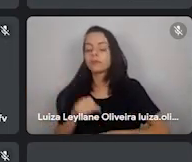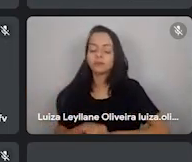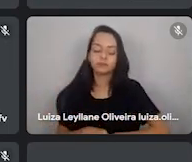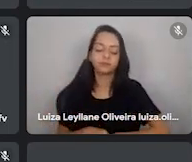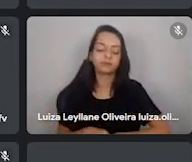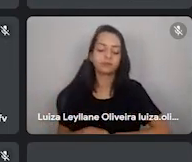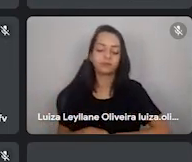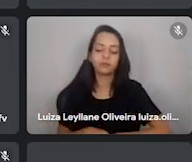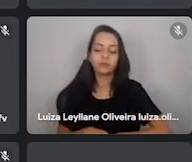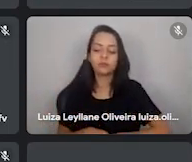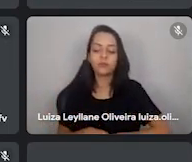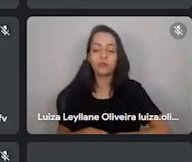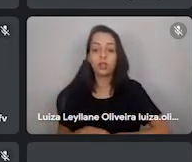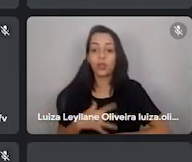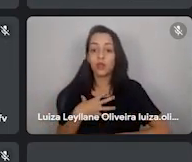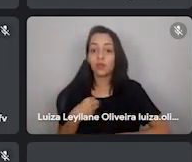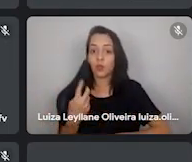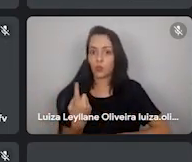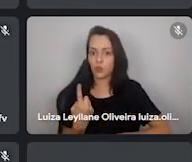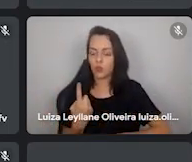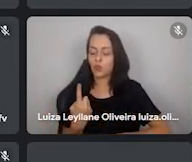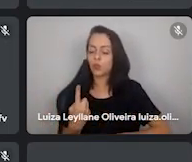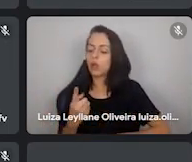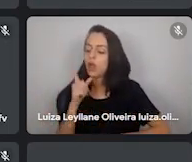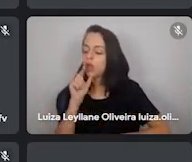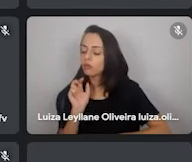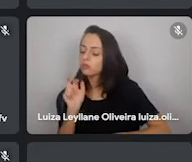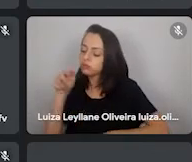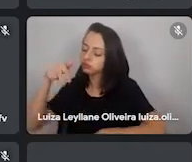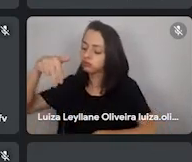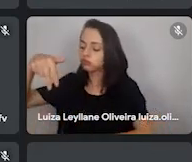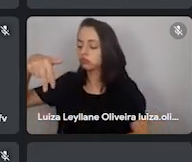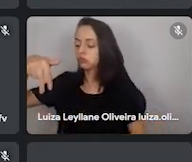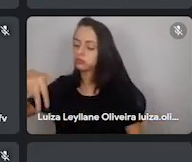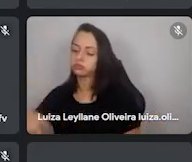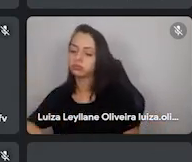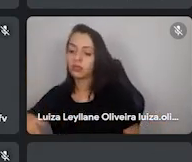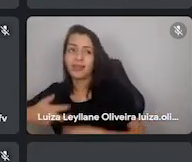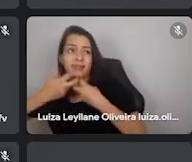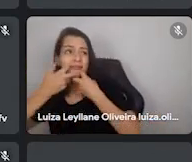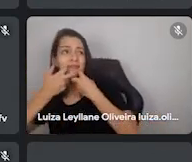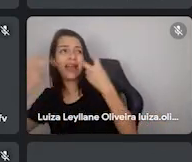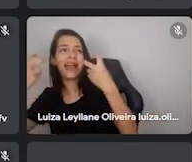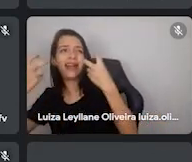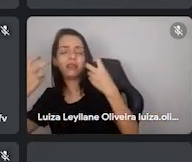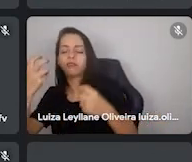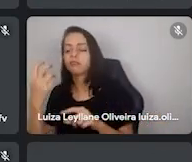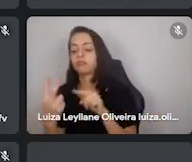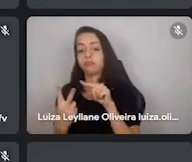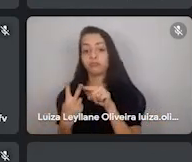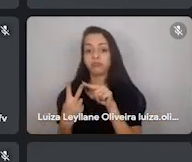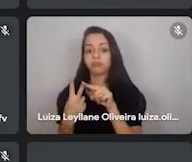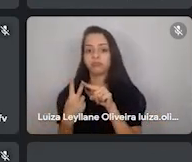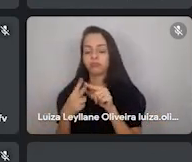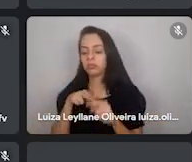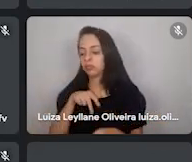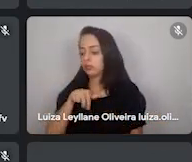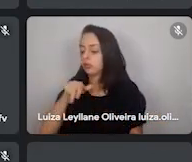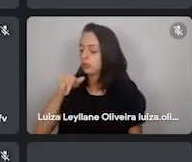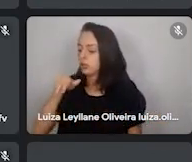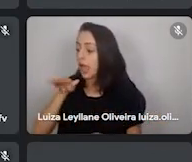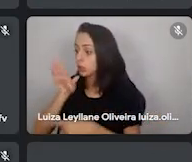Hora que um entrou, deu aquele grito. O outro correu para ajudar. Deu um grito